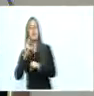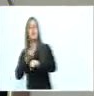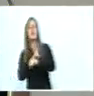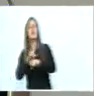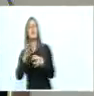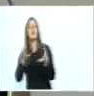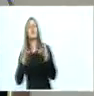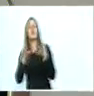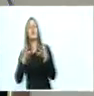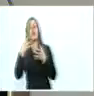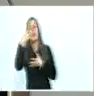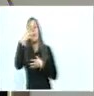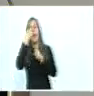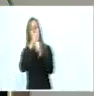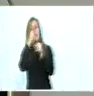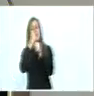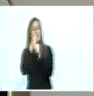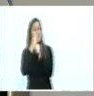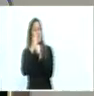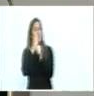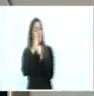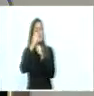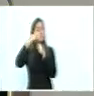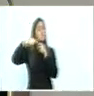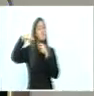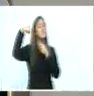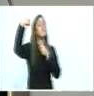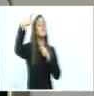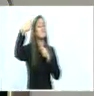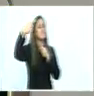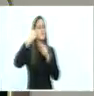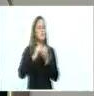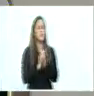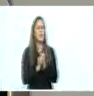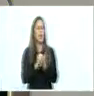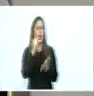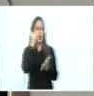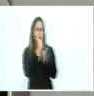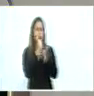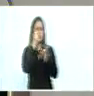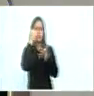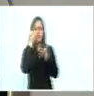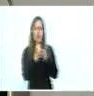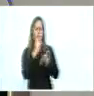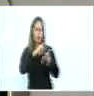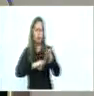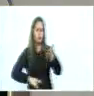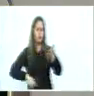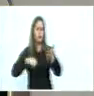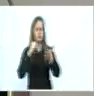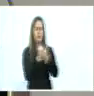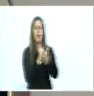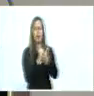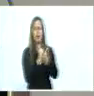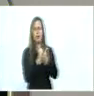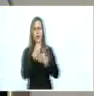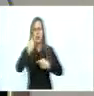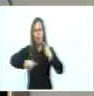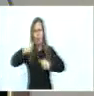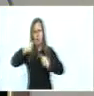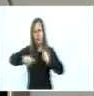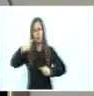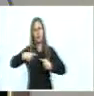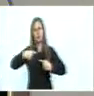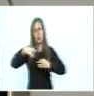próximos 4 anos, tendo como documento de respaldo para a discussão